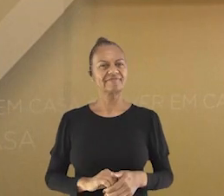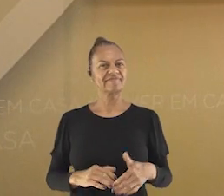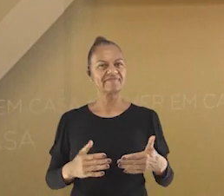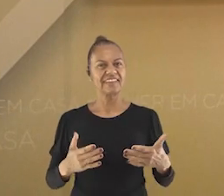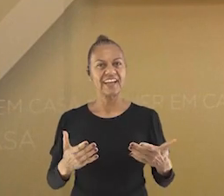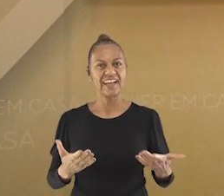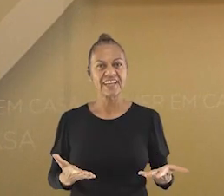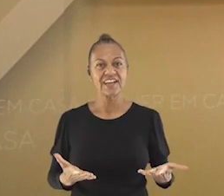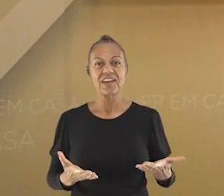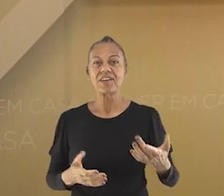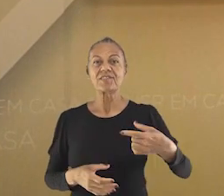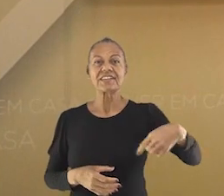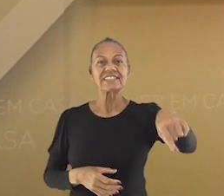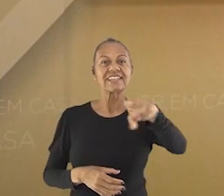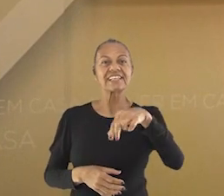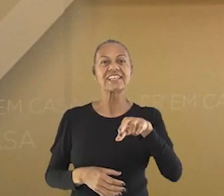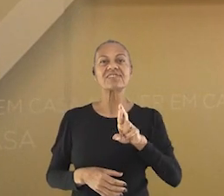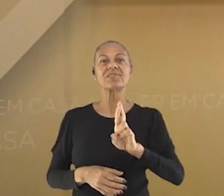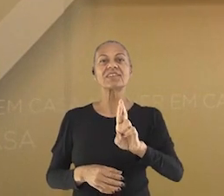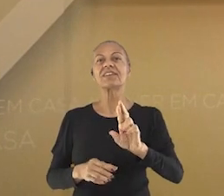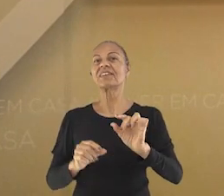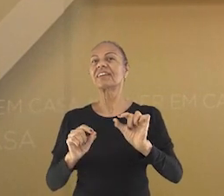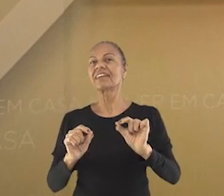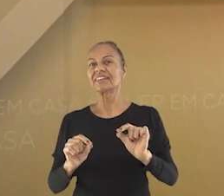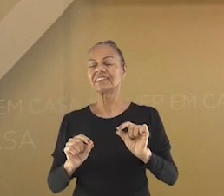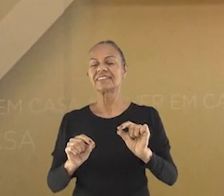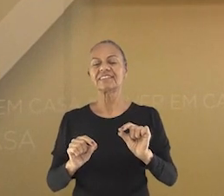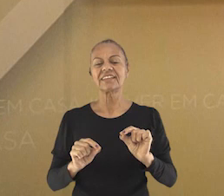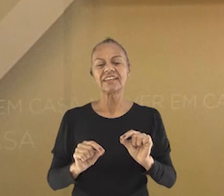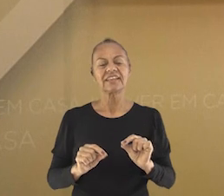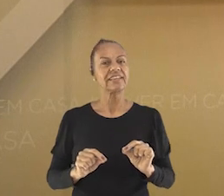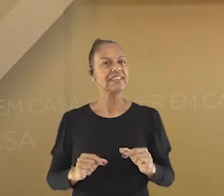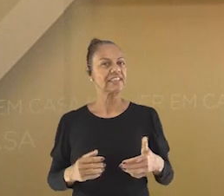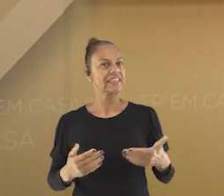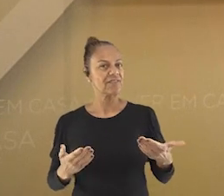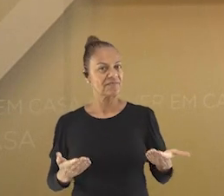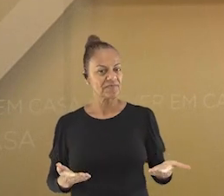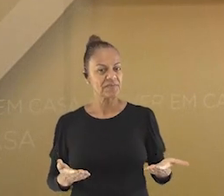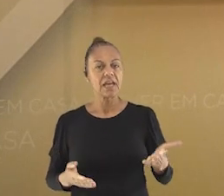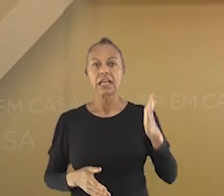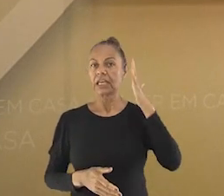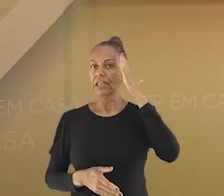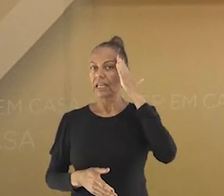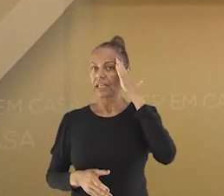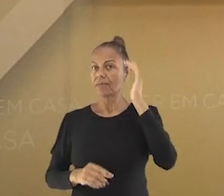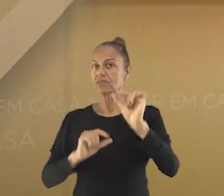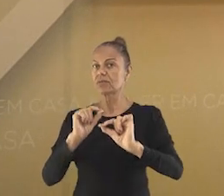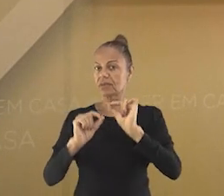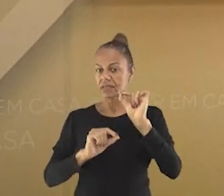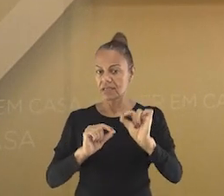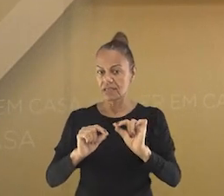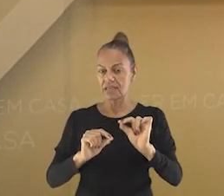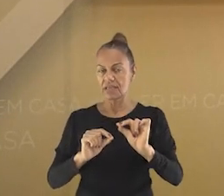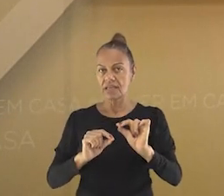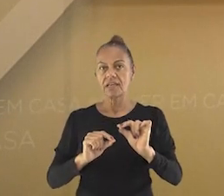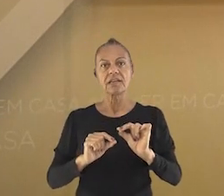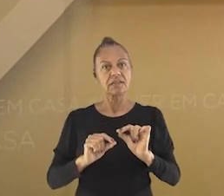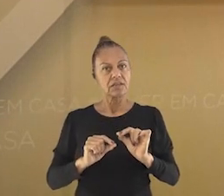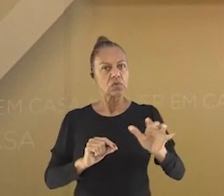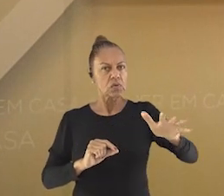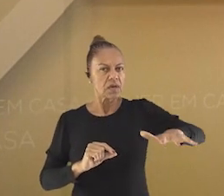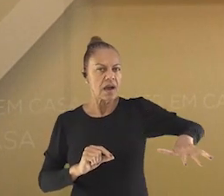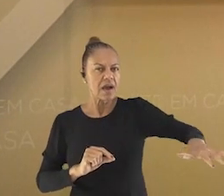E aí, o que vocês responderam? Bom, entendemos que os efeitos